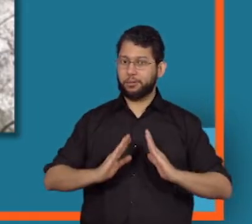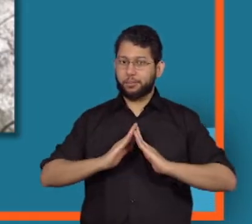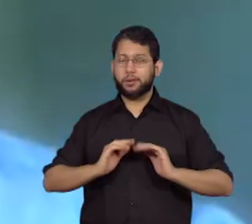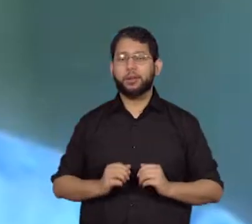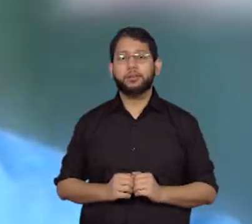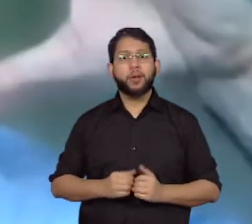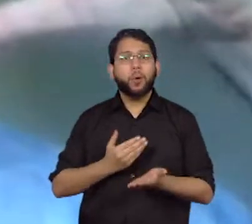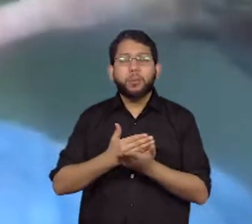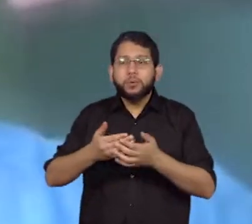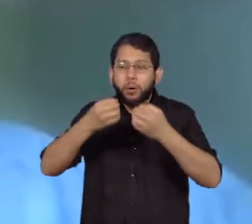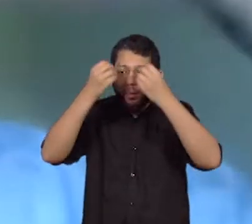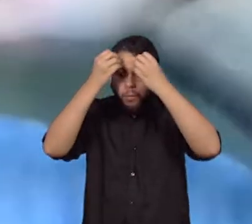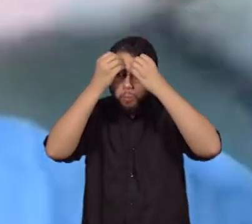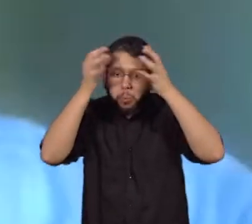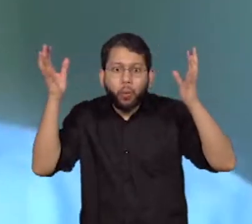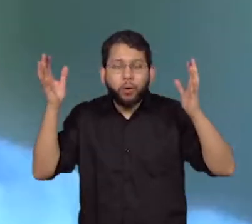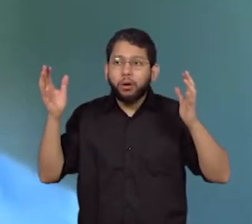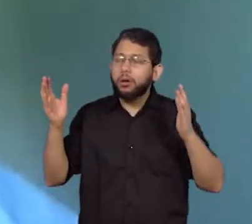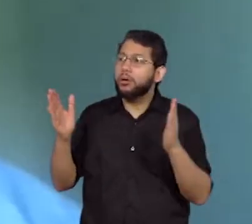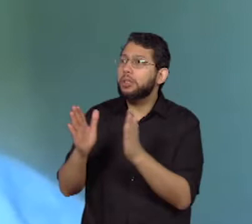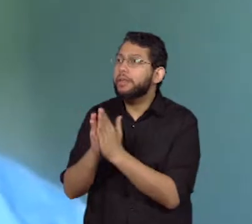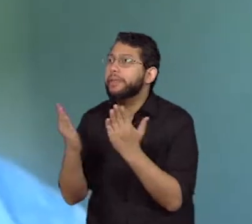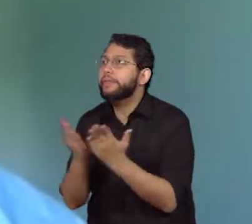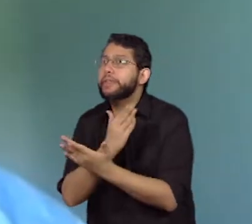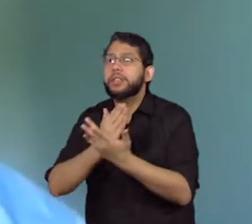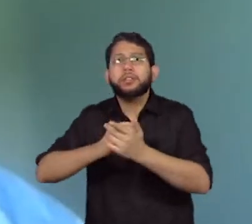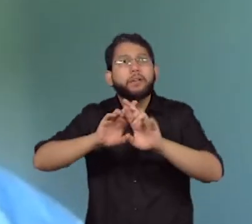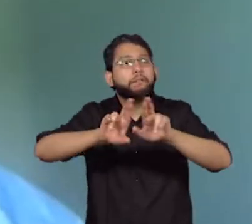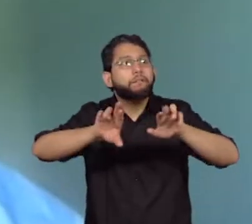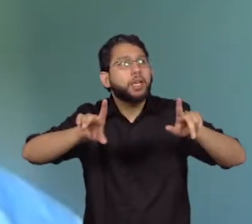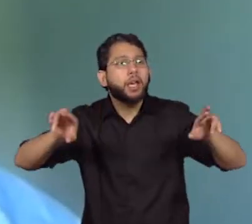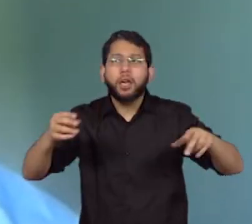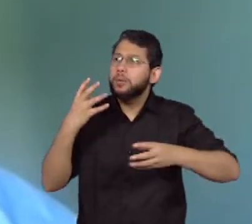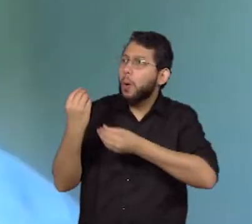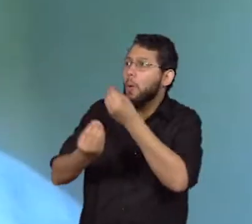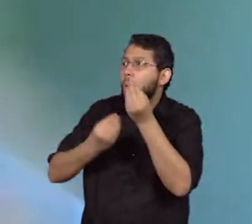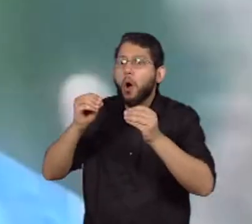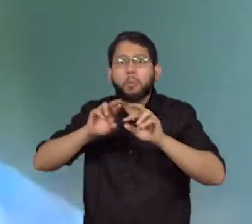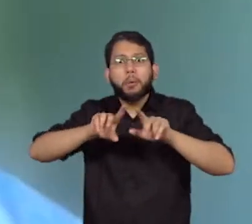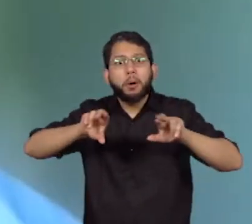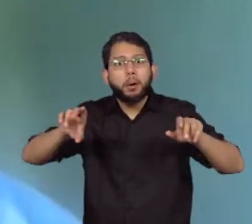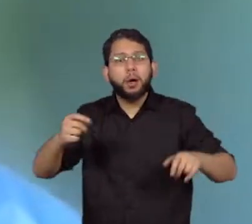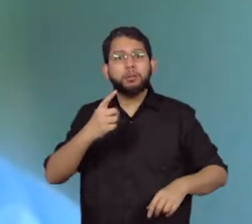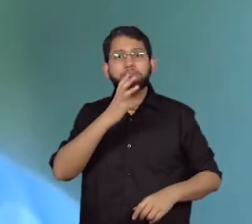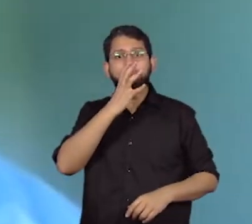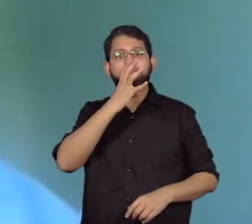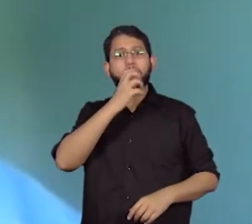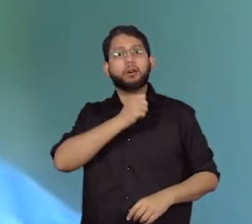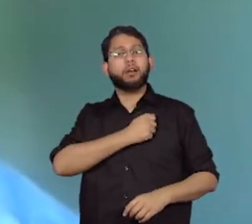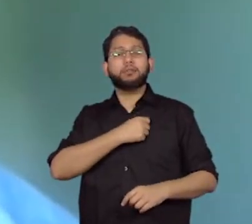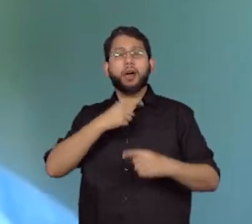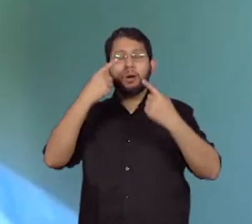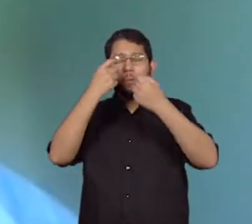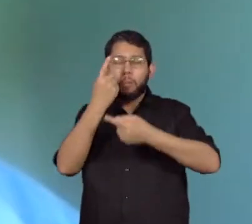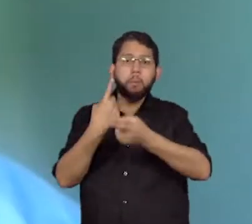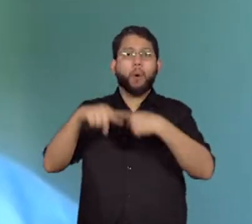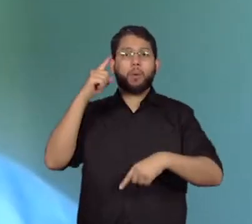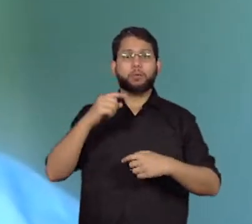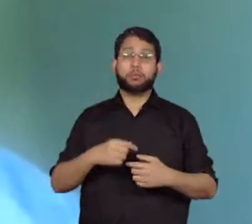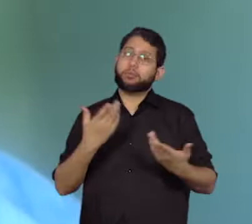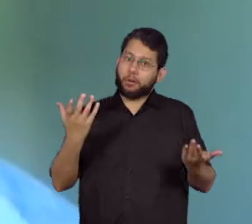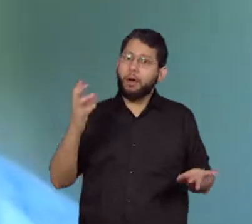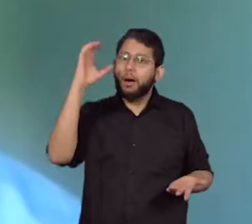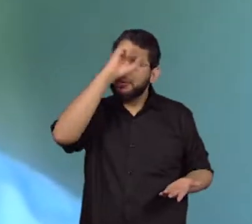uma explosão, né? Eu descobri um mundo novo, de muitas possibilidades. Fiquei 4 meses no Canadá, aprendi a falar